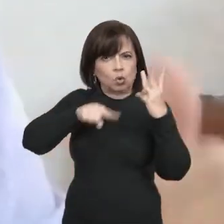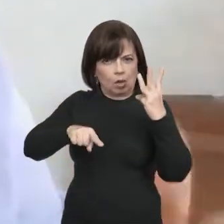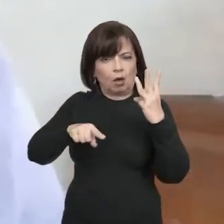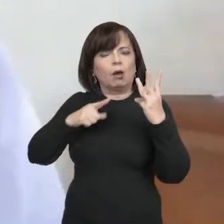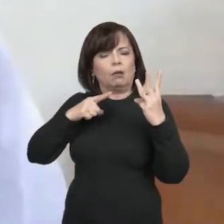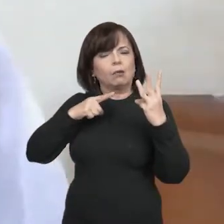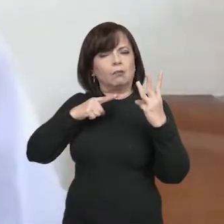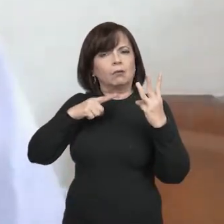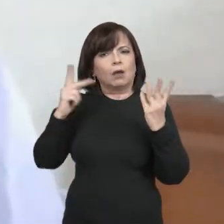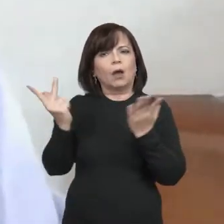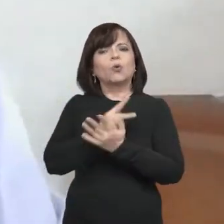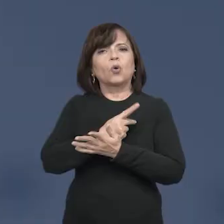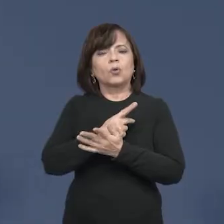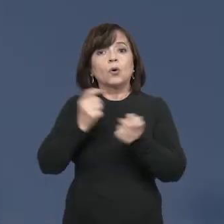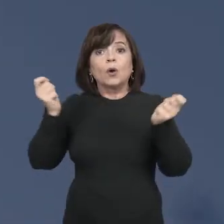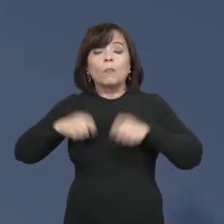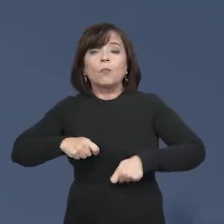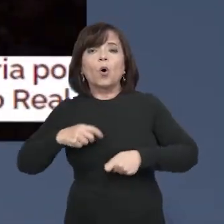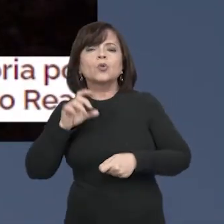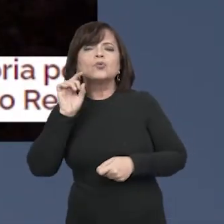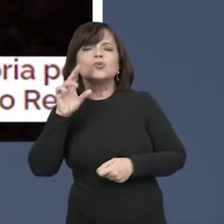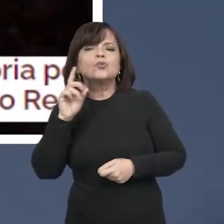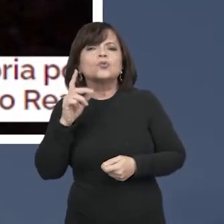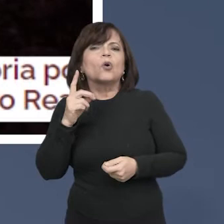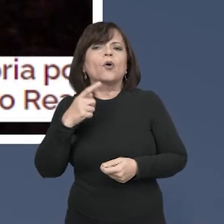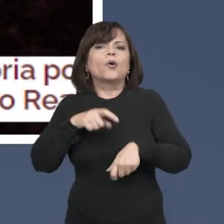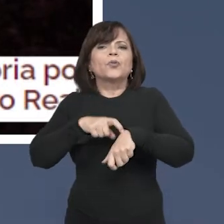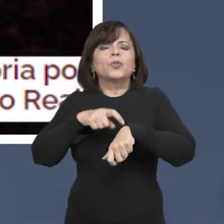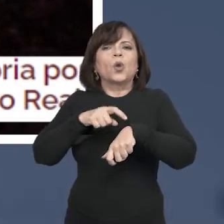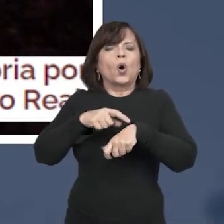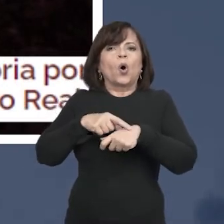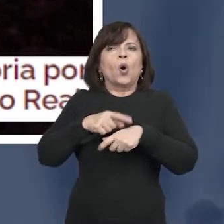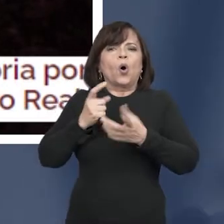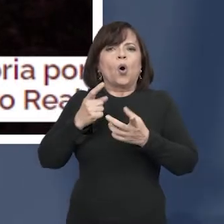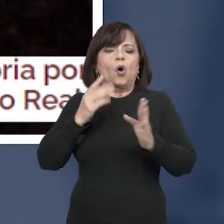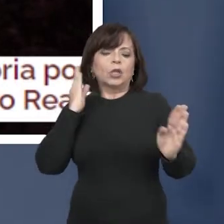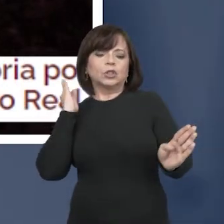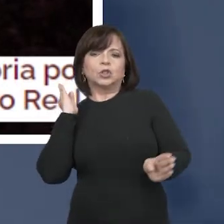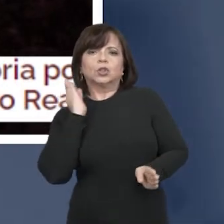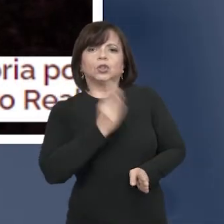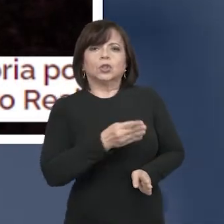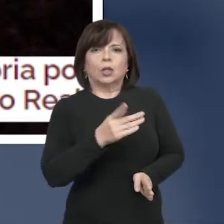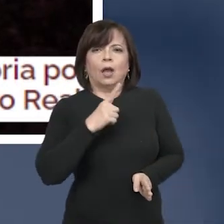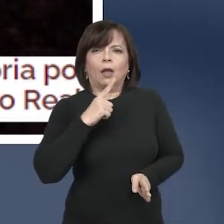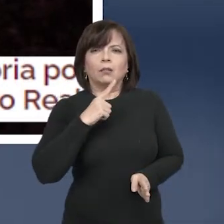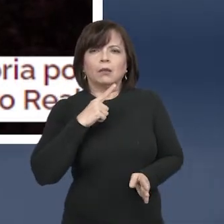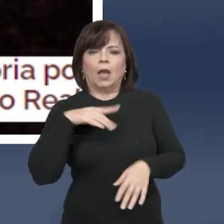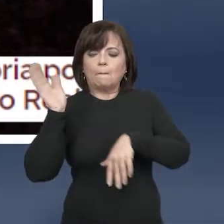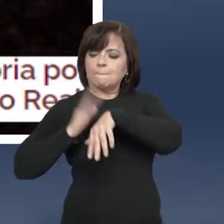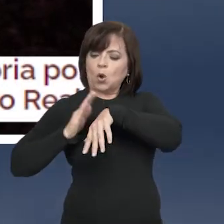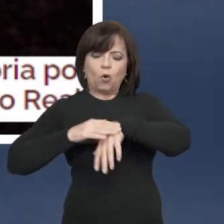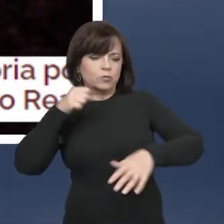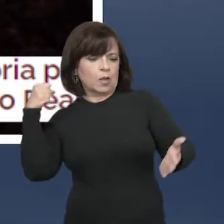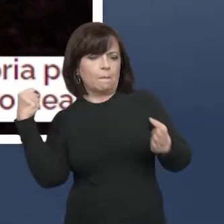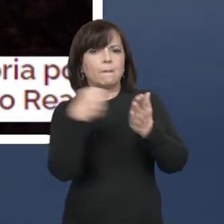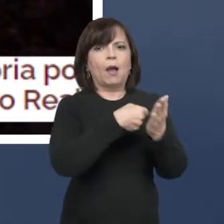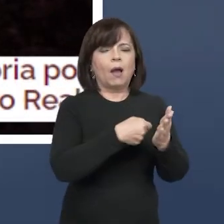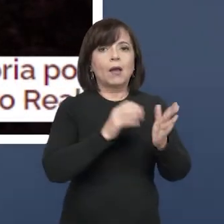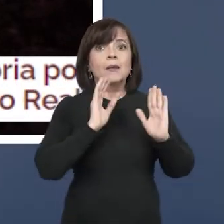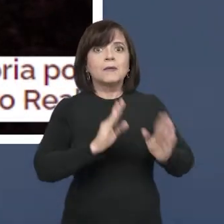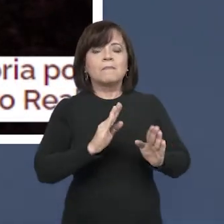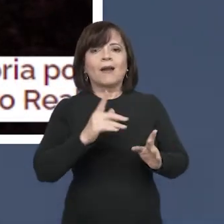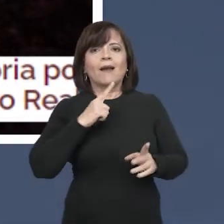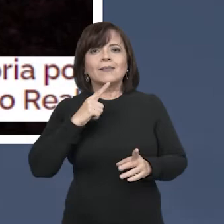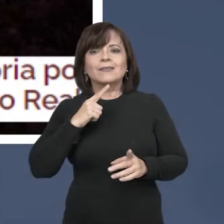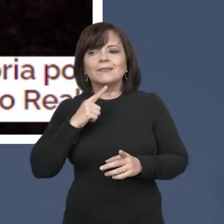que o Ministério Público ofereceu a denúncia, ele pode ocorrer não apenas quando existe o dolo direto, ou seja, o agente quer cometer aquele crime, mas